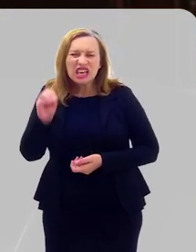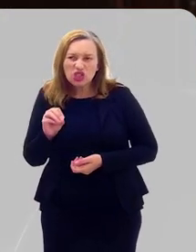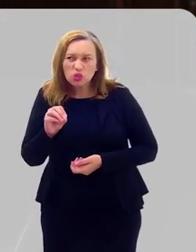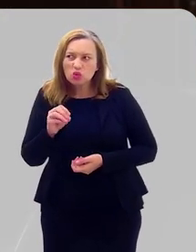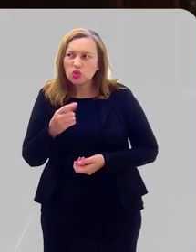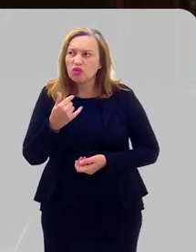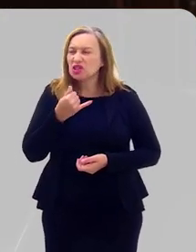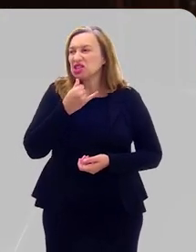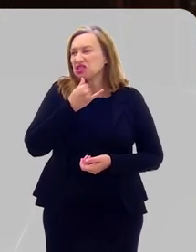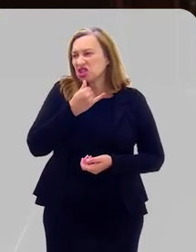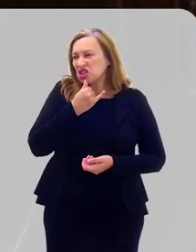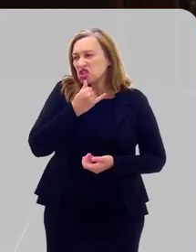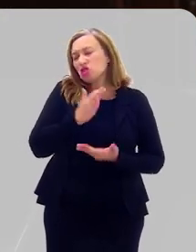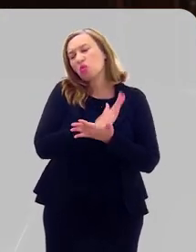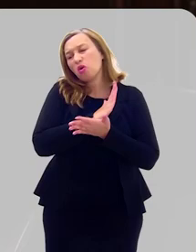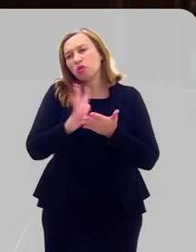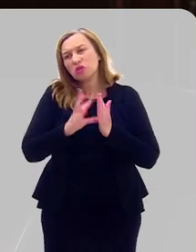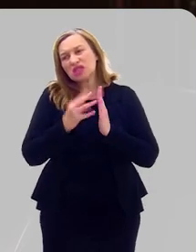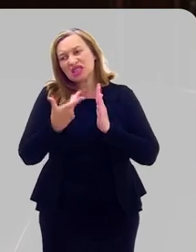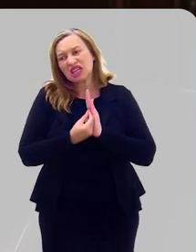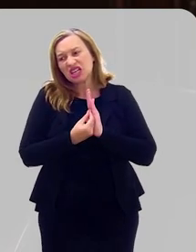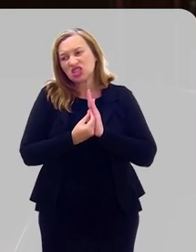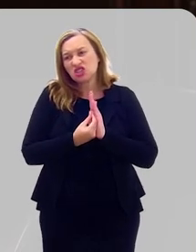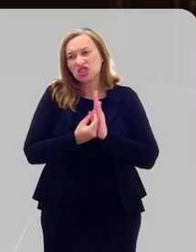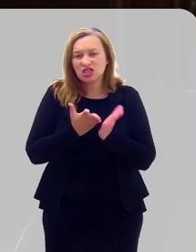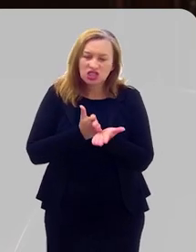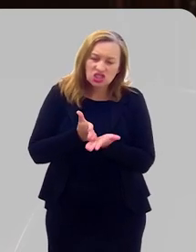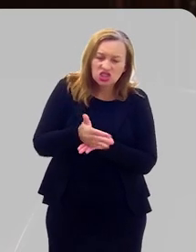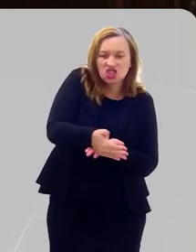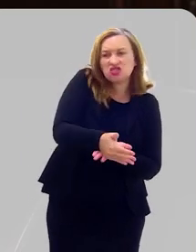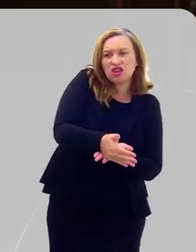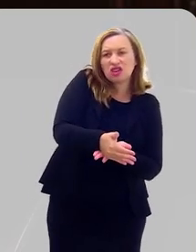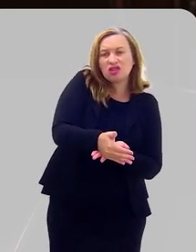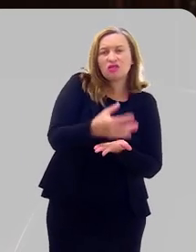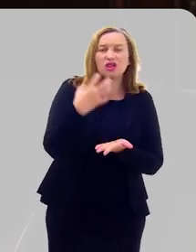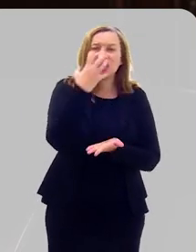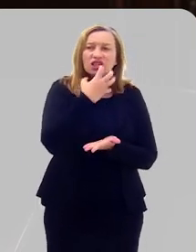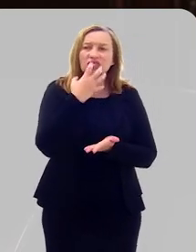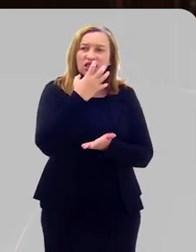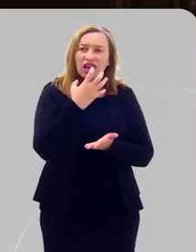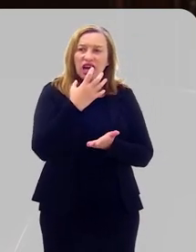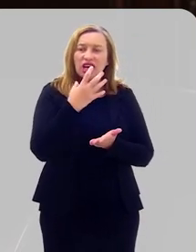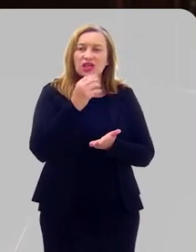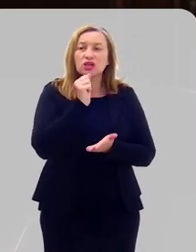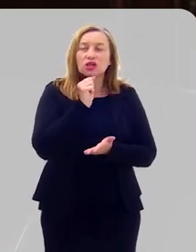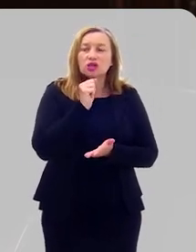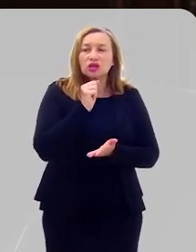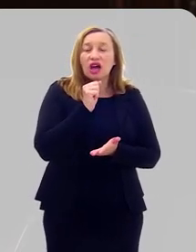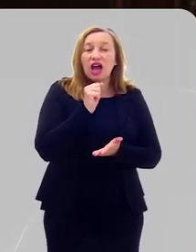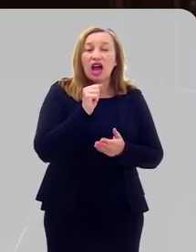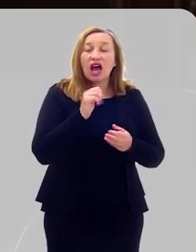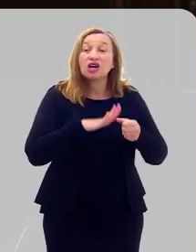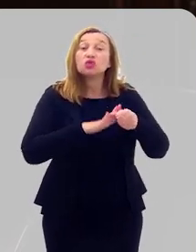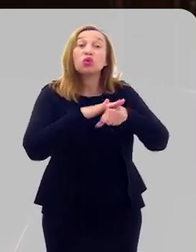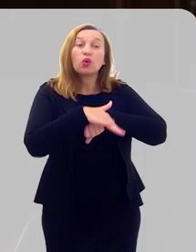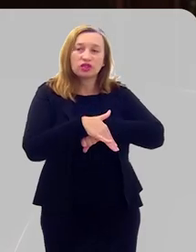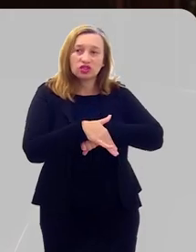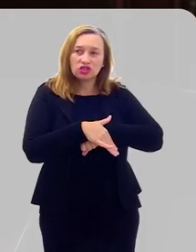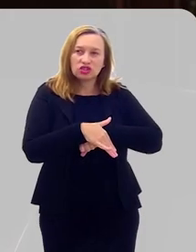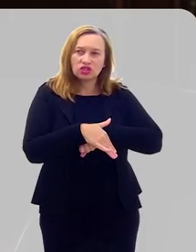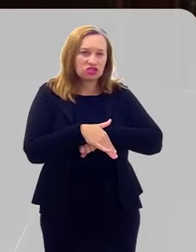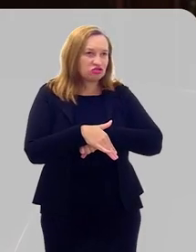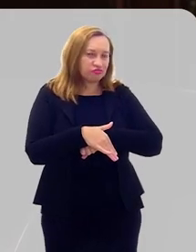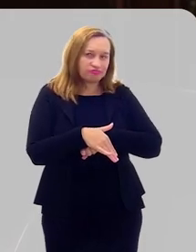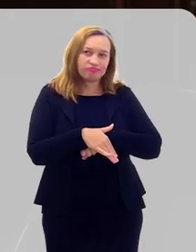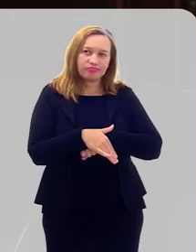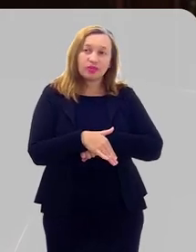muito cedo, me decepcionando com as denominações, saí para a noite. Foi cantar embora. Na noite. Fui cantar na noite. Fui tocar na noite, na realidade, acompanhando.